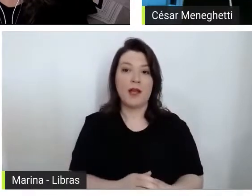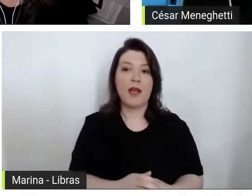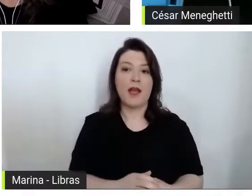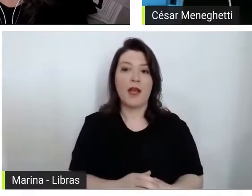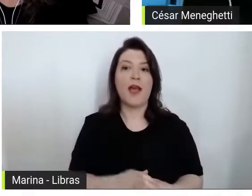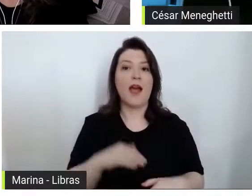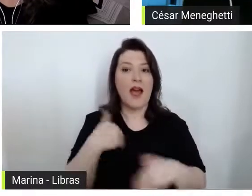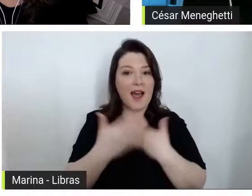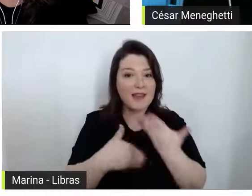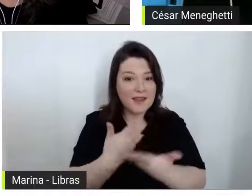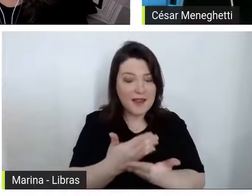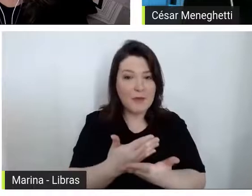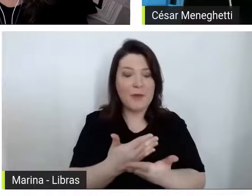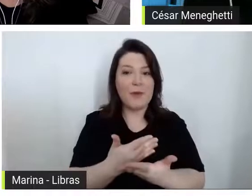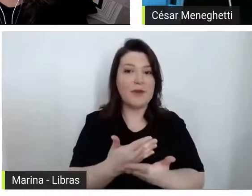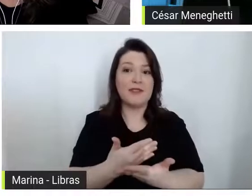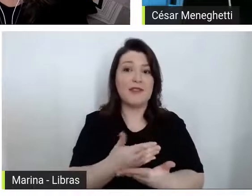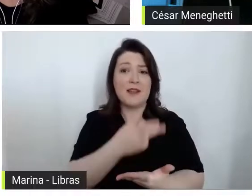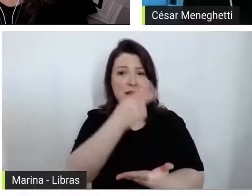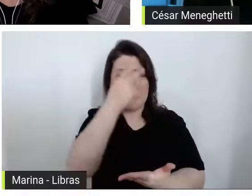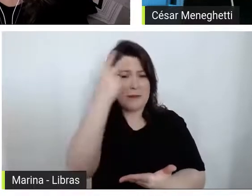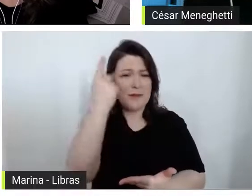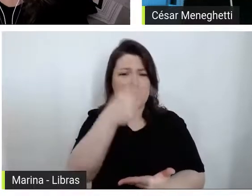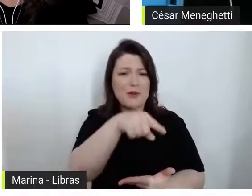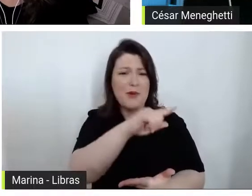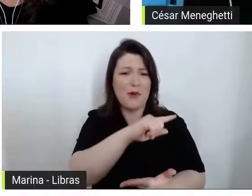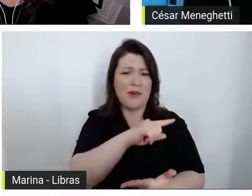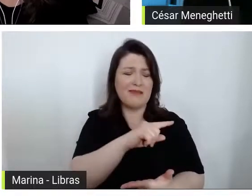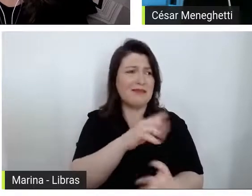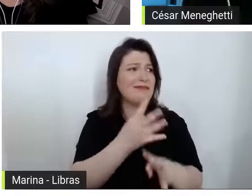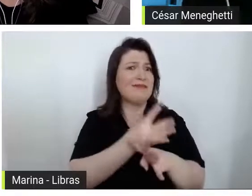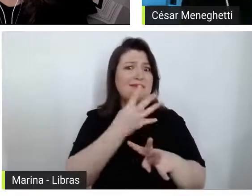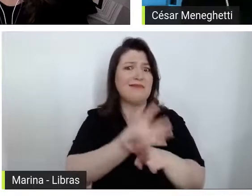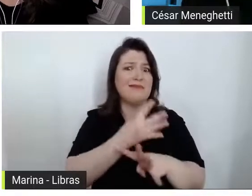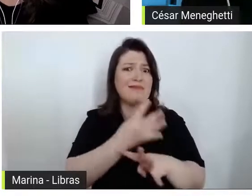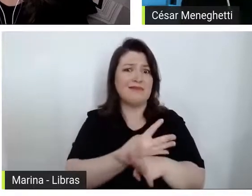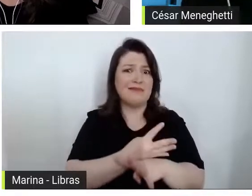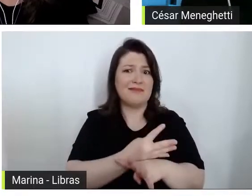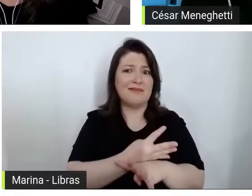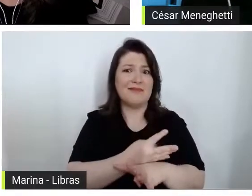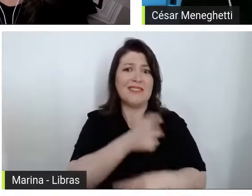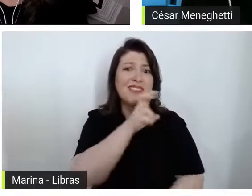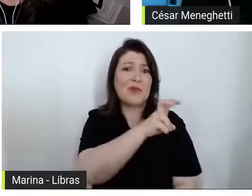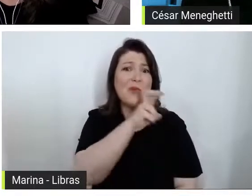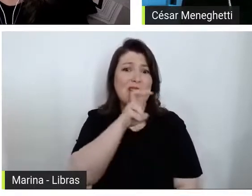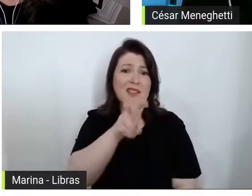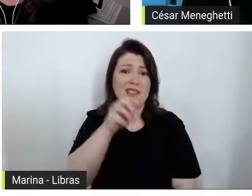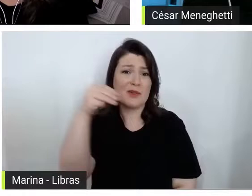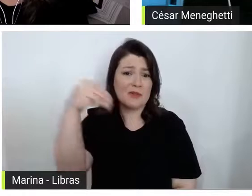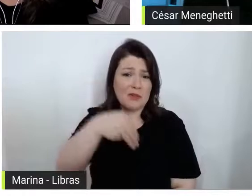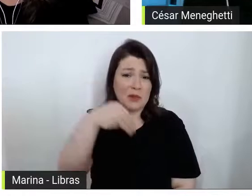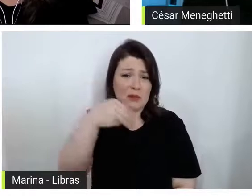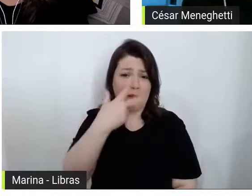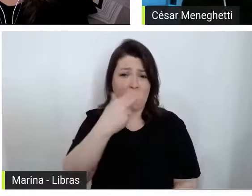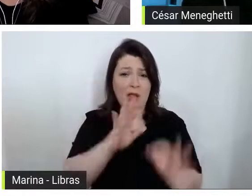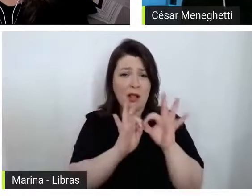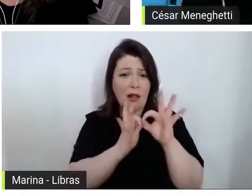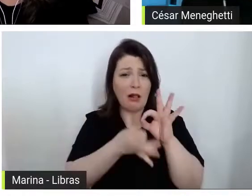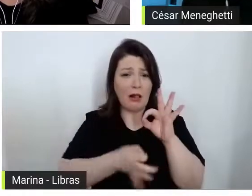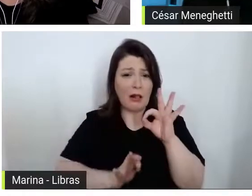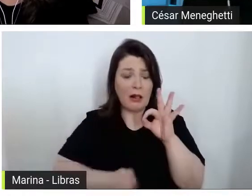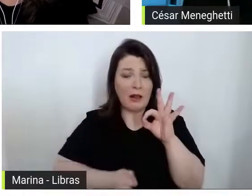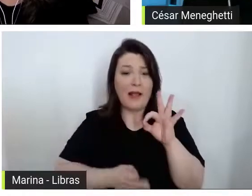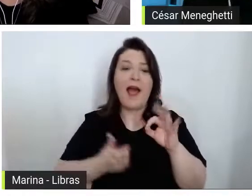aí eu resolvi, as pessoas, ninguém aguentava 55 minutos. Aí eu fiz uma redução